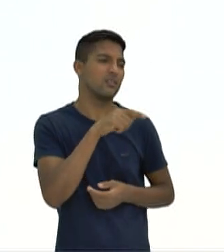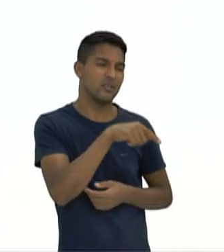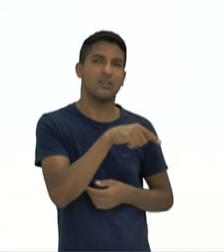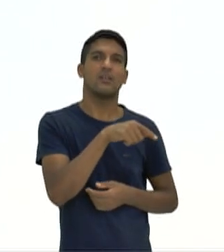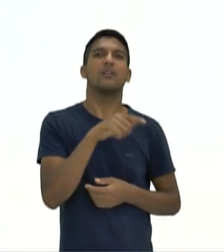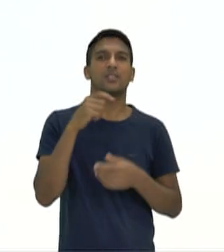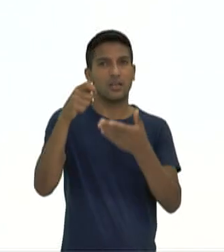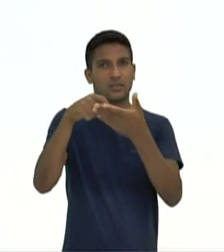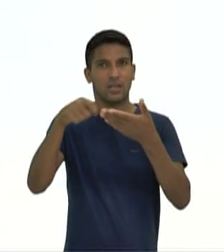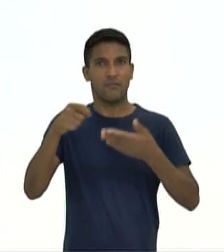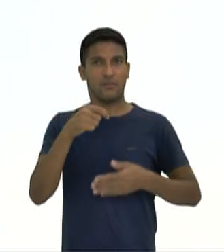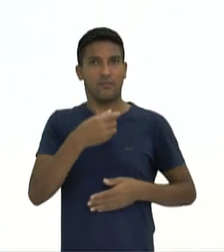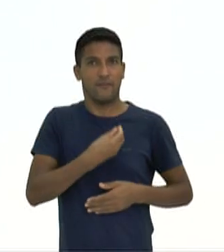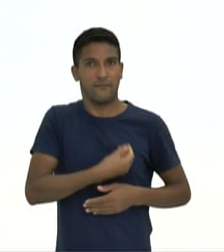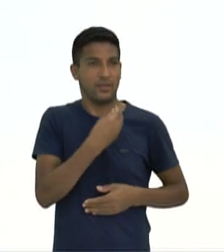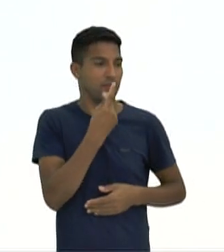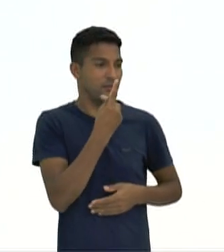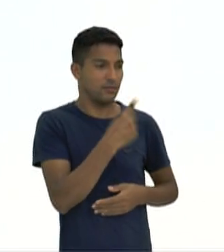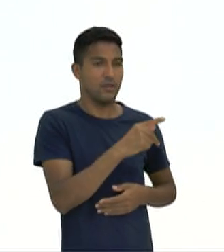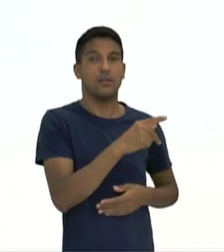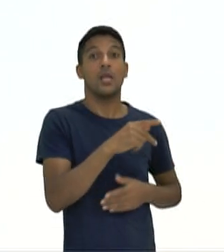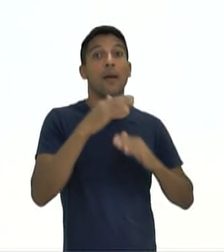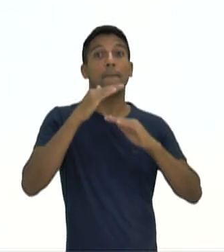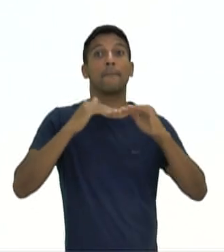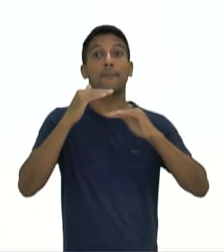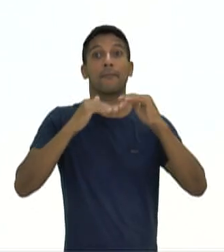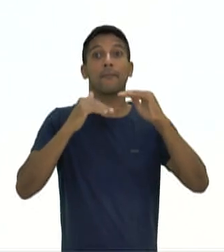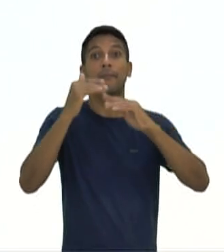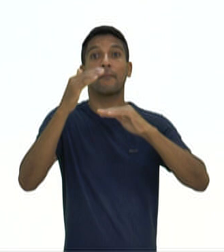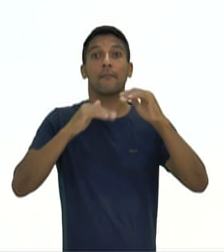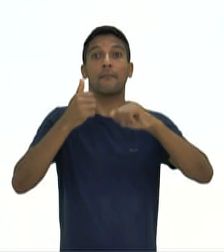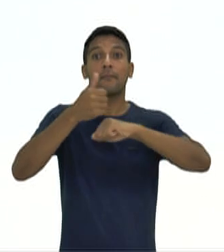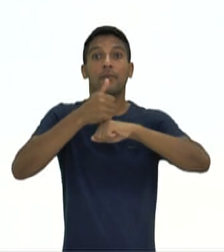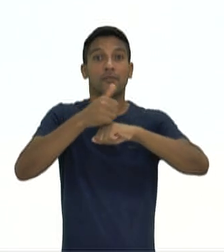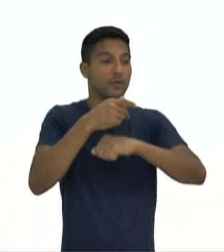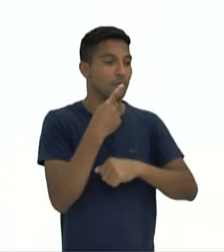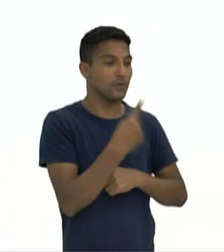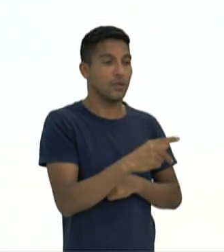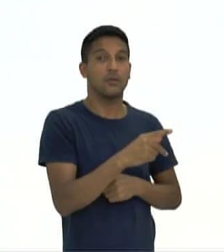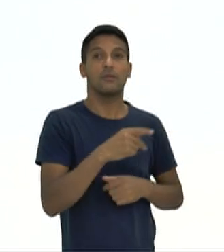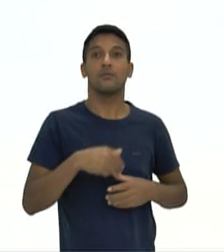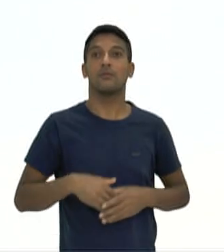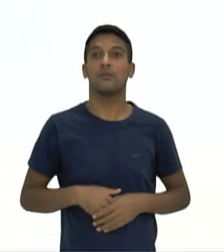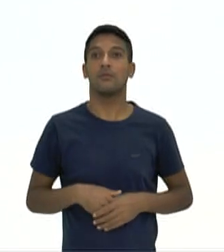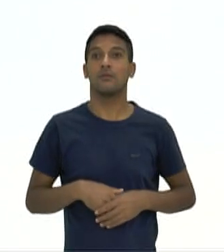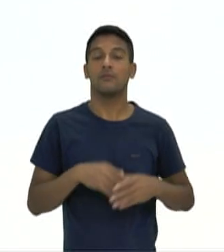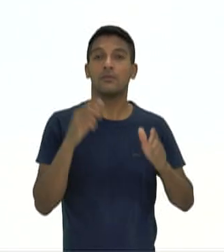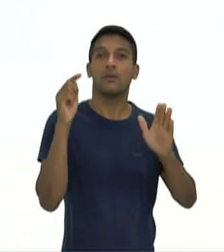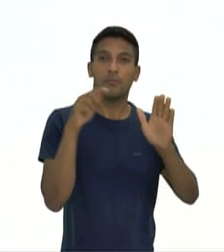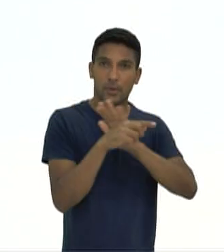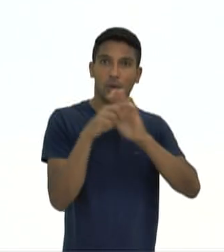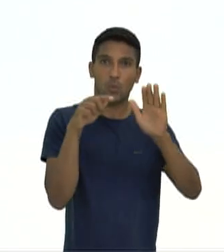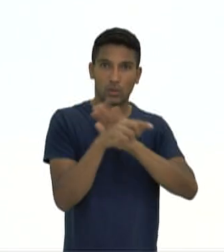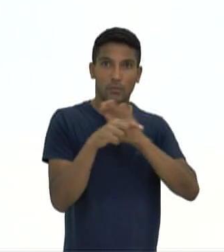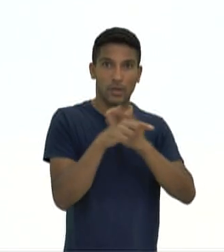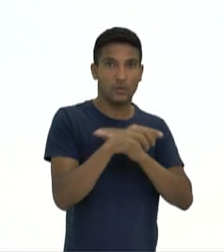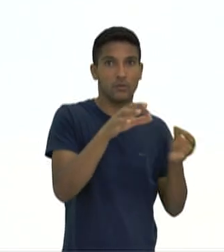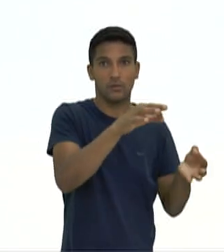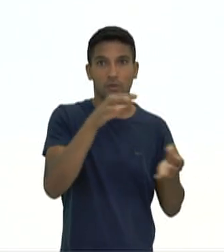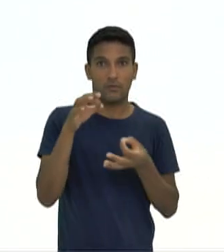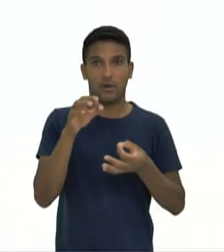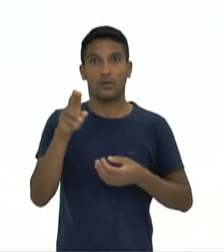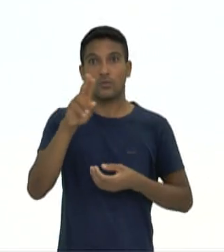parágrafo sobre ela, pensando na vida profissional dela. Faça algumas perguntas aí que você poderá utilizar na